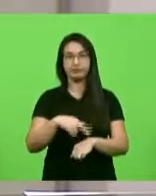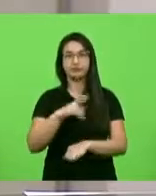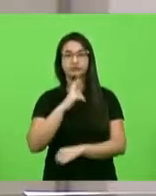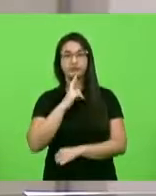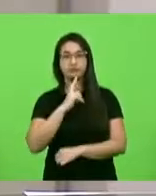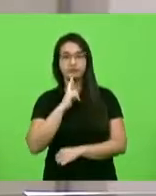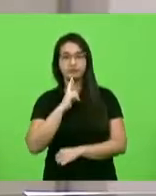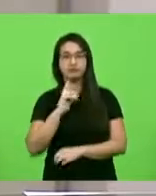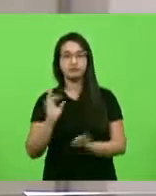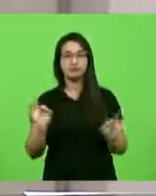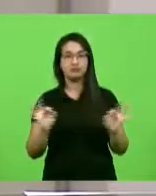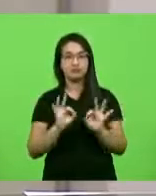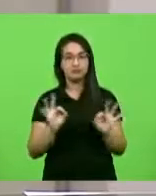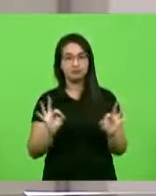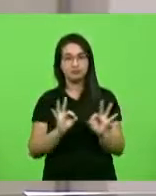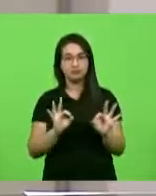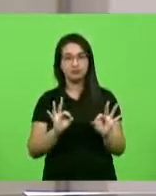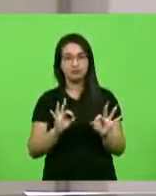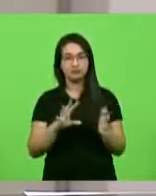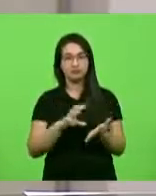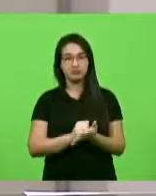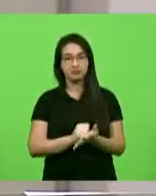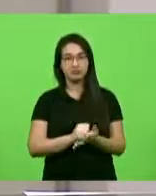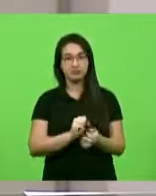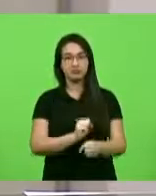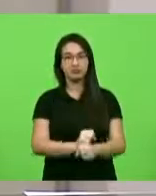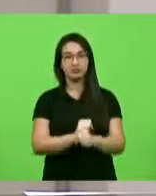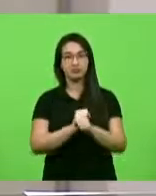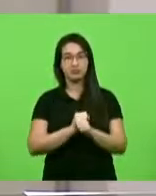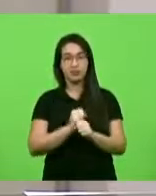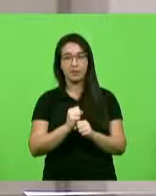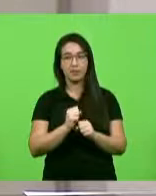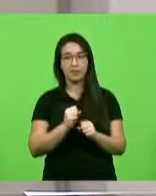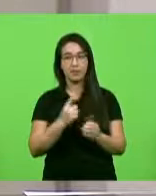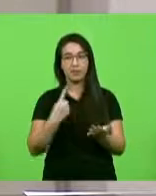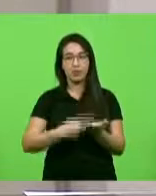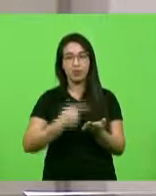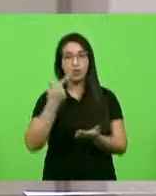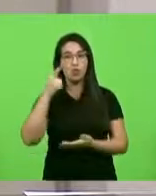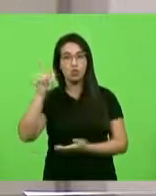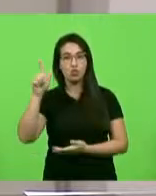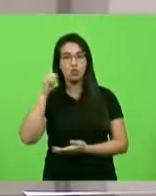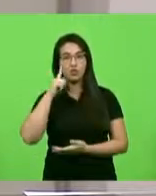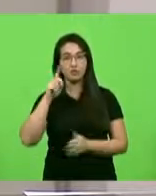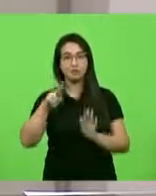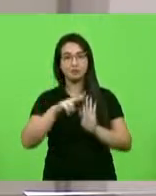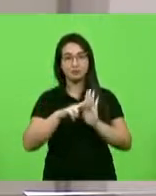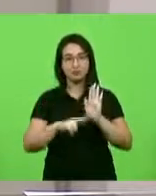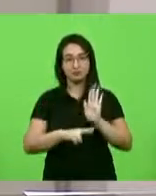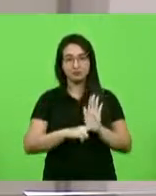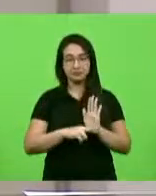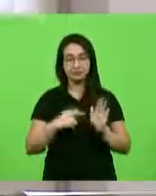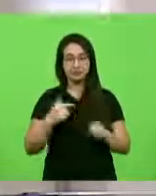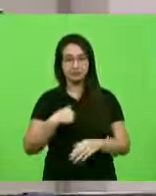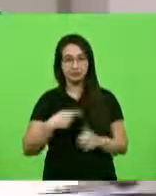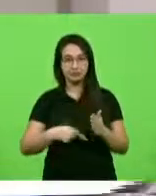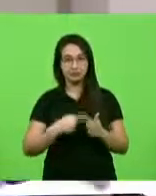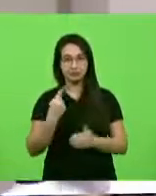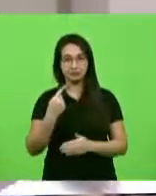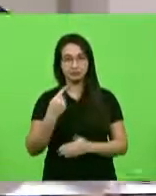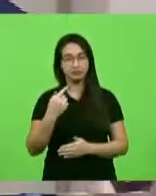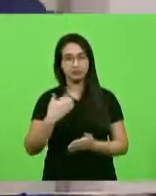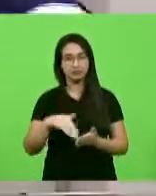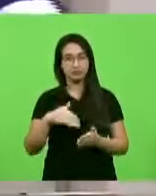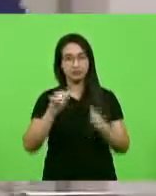Dando continuidade à ordem do dia, senhor presidente, antes de encerrar a sessão, convocou outra ordinária para o dia seguinte no horário regimental. Para constar, eu, primeiro secretário,